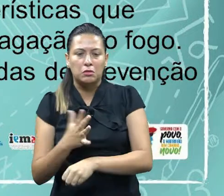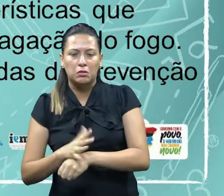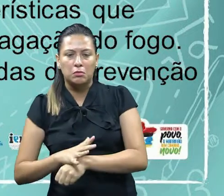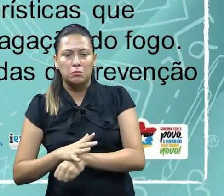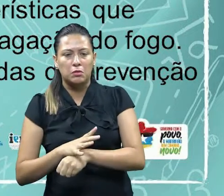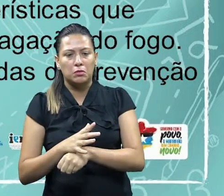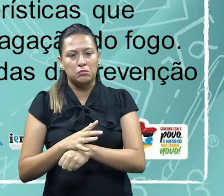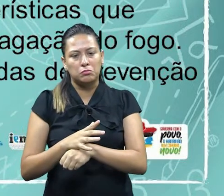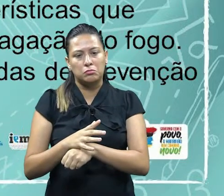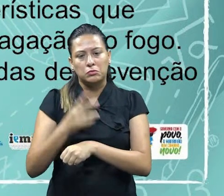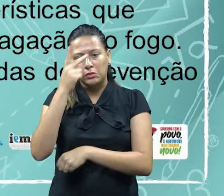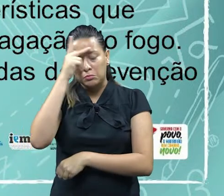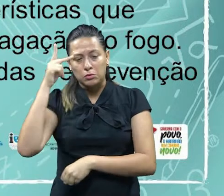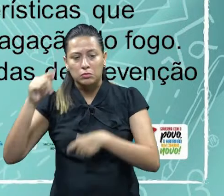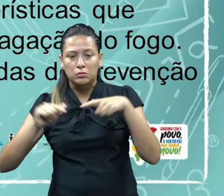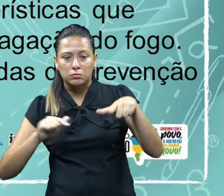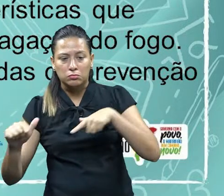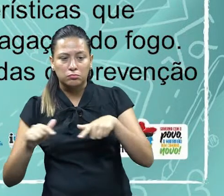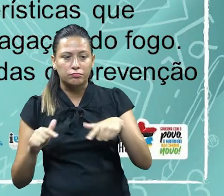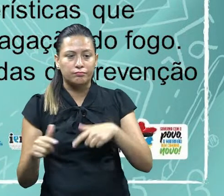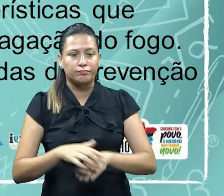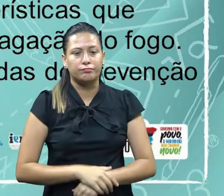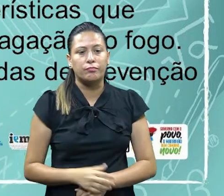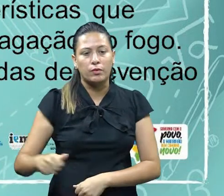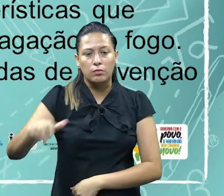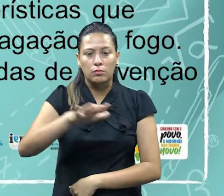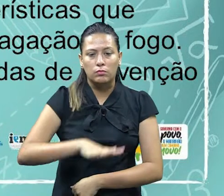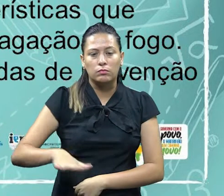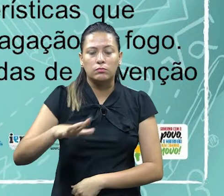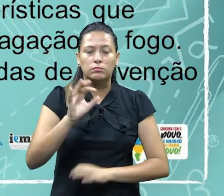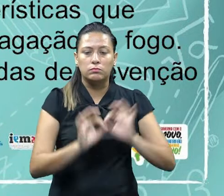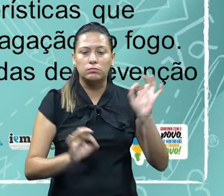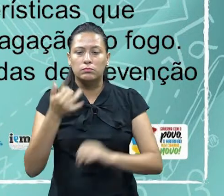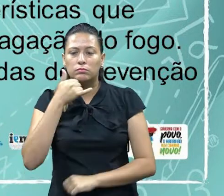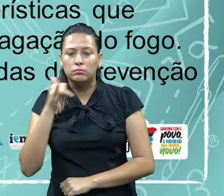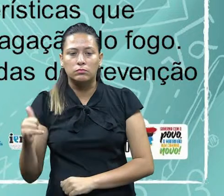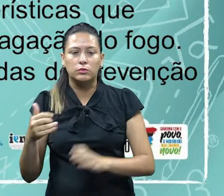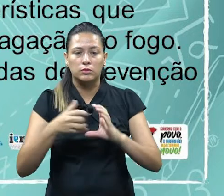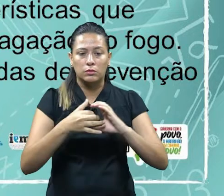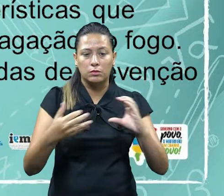que podem aumentar a ocorrência de incêndios e